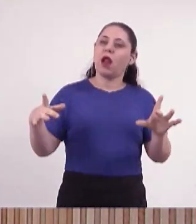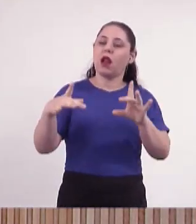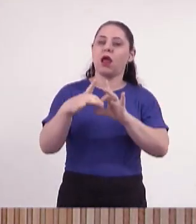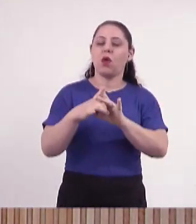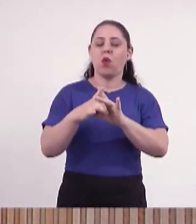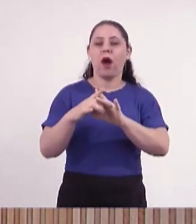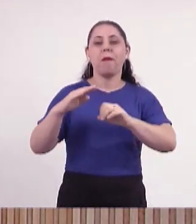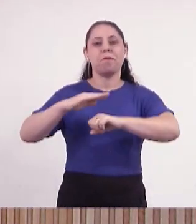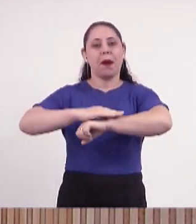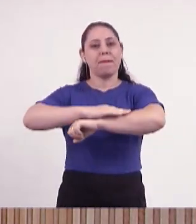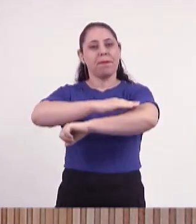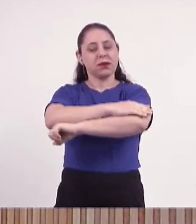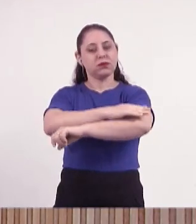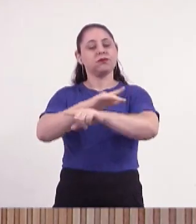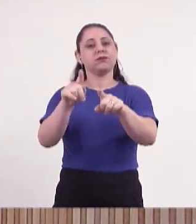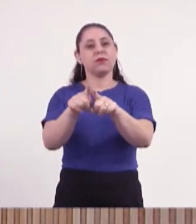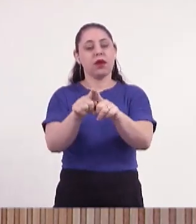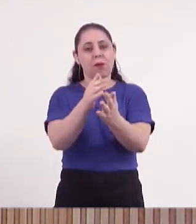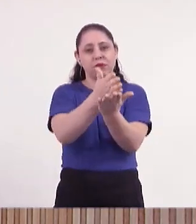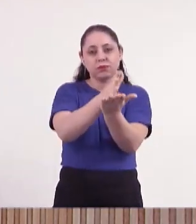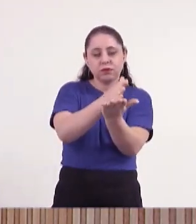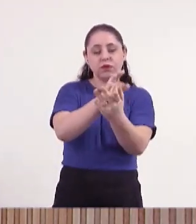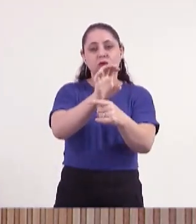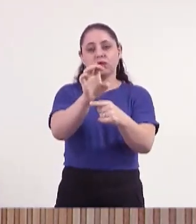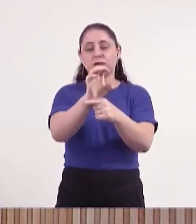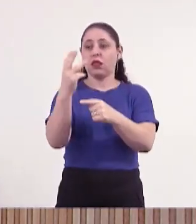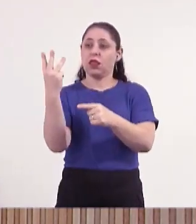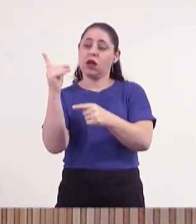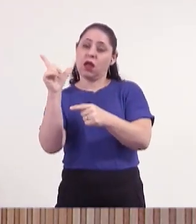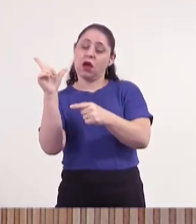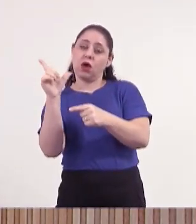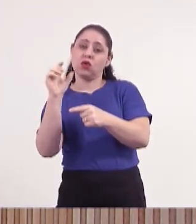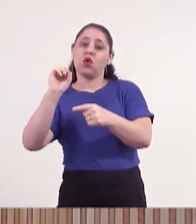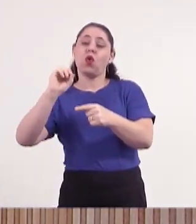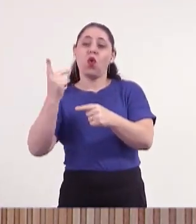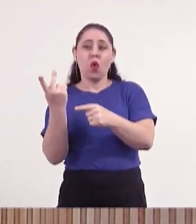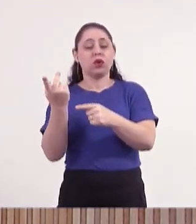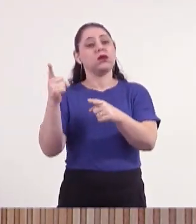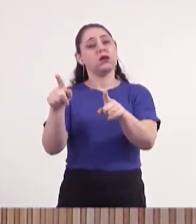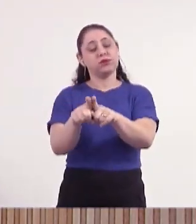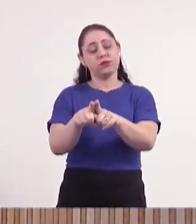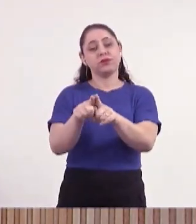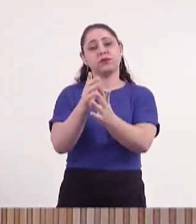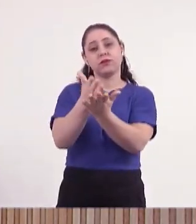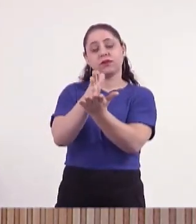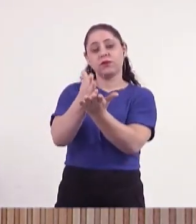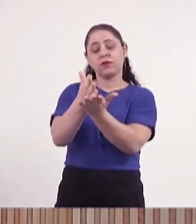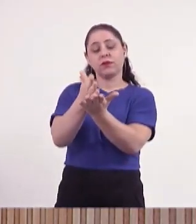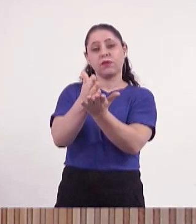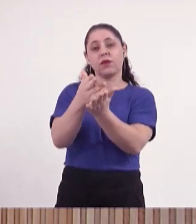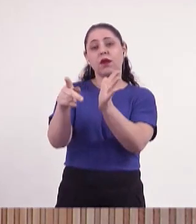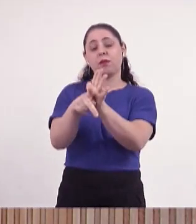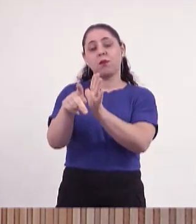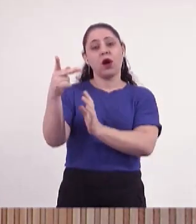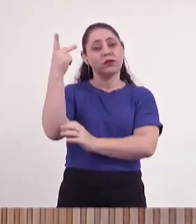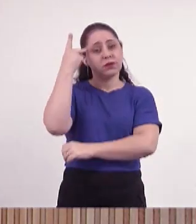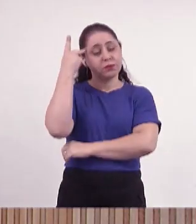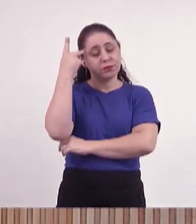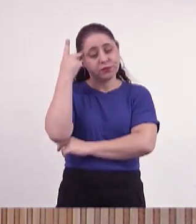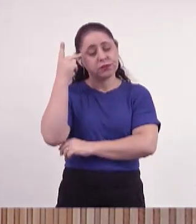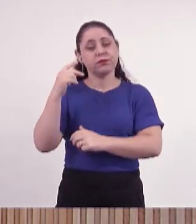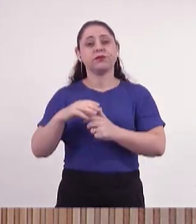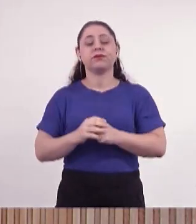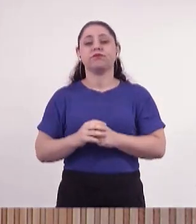com Bataguaçu, também divisa do nosso estado, Três Lagoas, outra divisa também do nosso estado com o estado de São